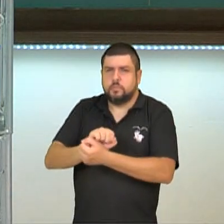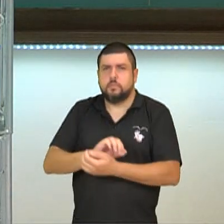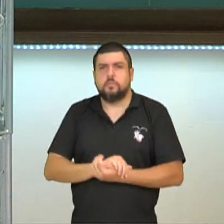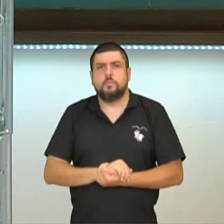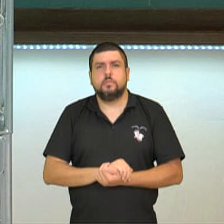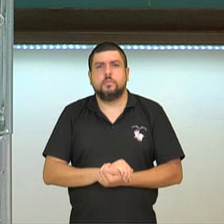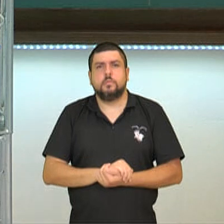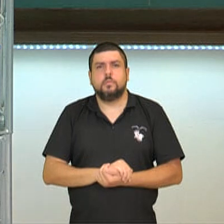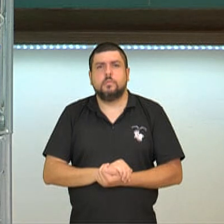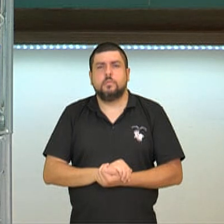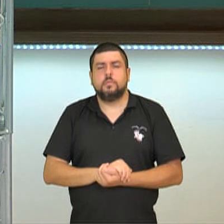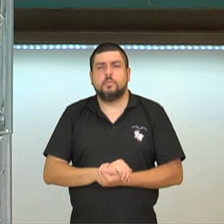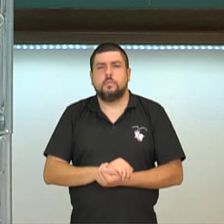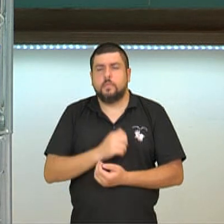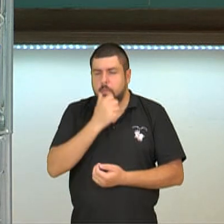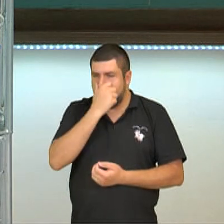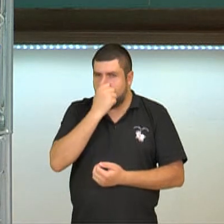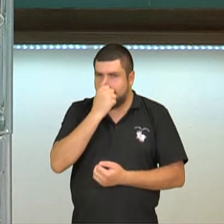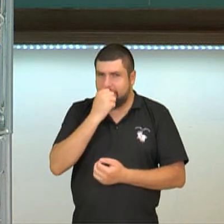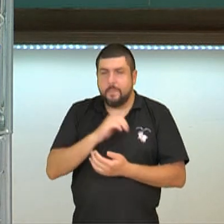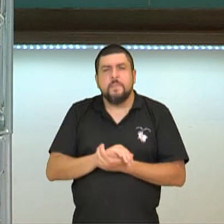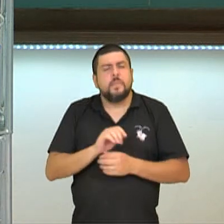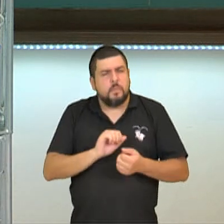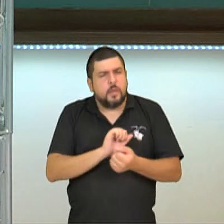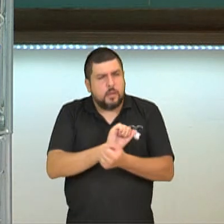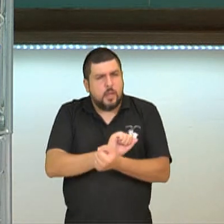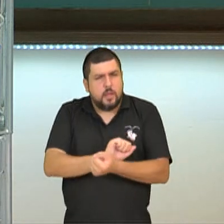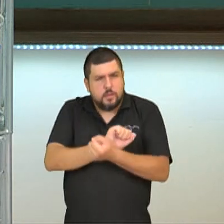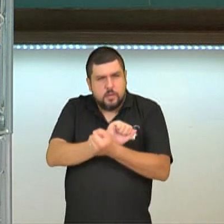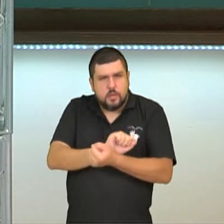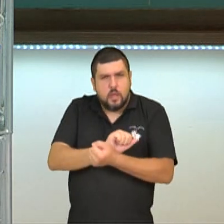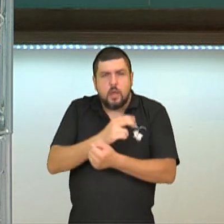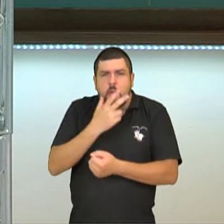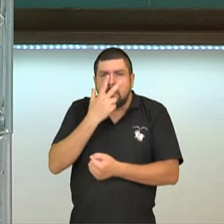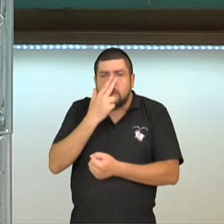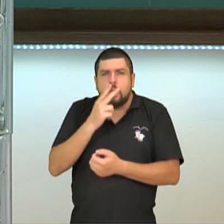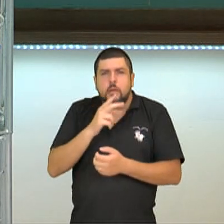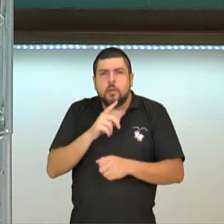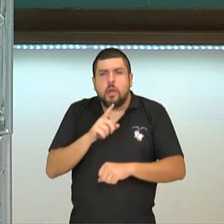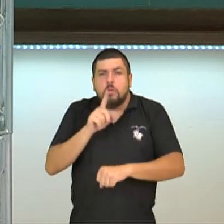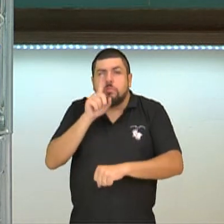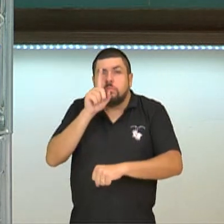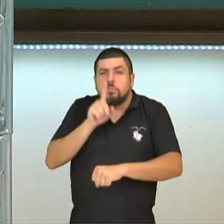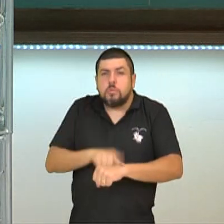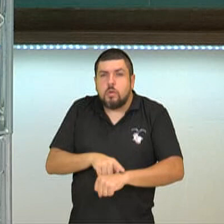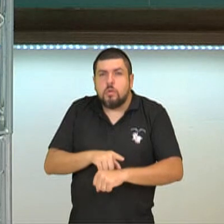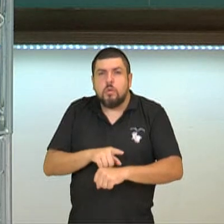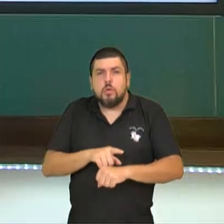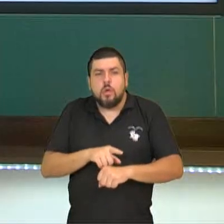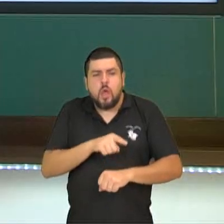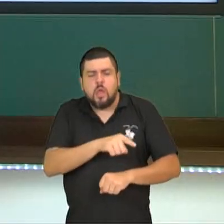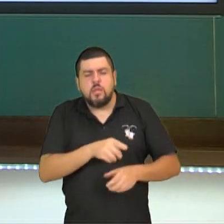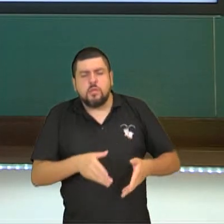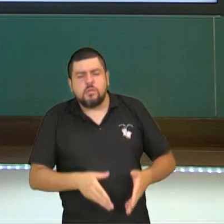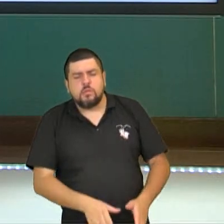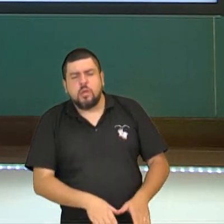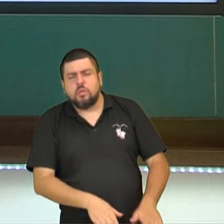porque parece que quando se fala a ideia de escravo, parece que é uma coisa inata, a pessoa nasceu para ser escrava. Quando você diz a